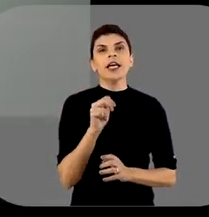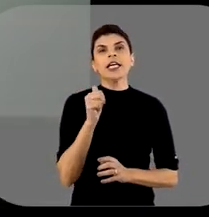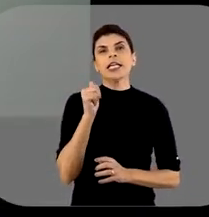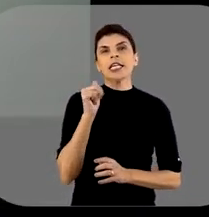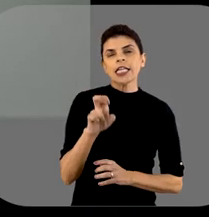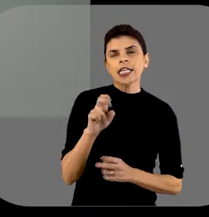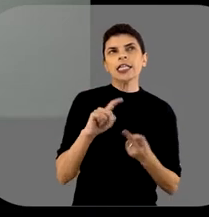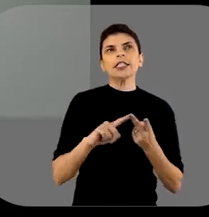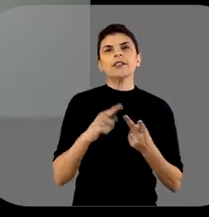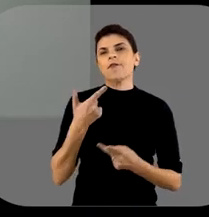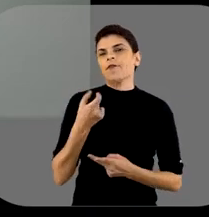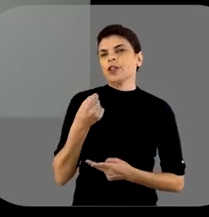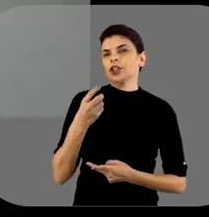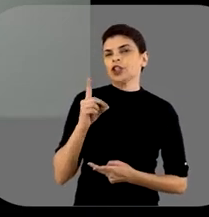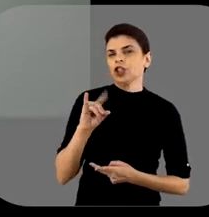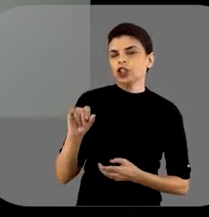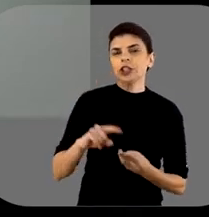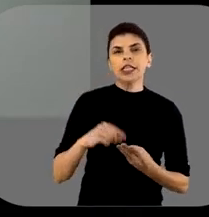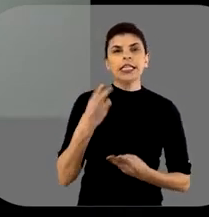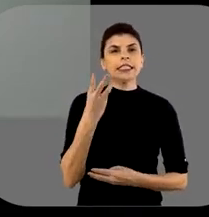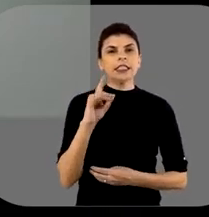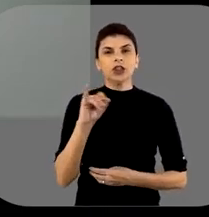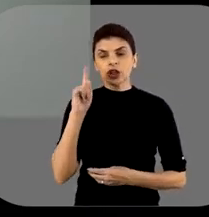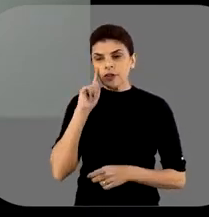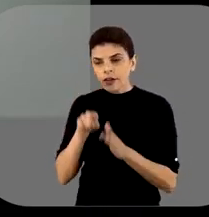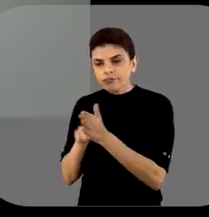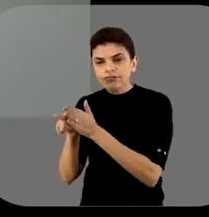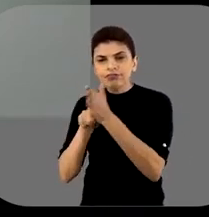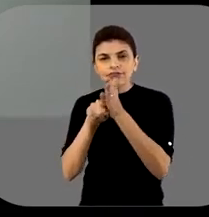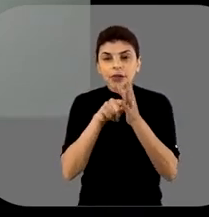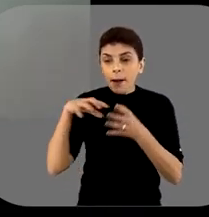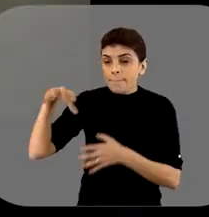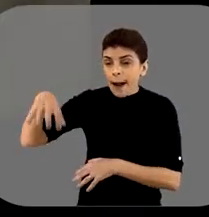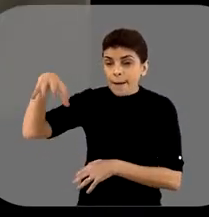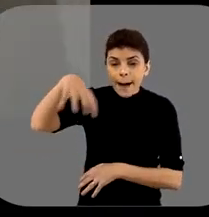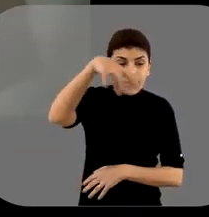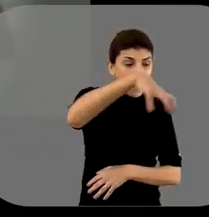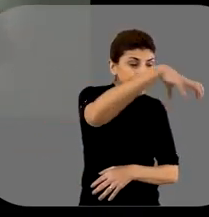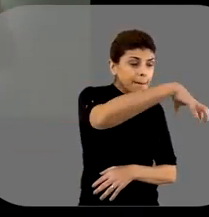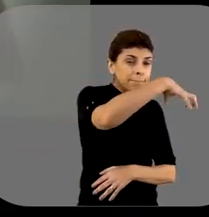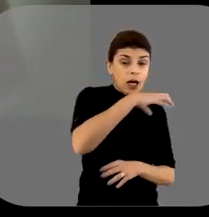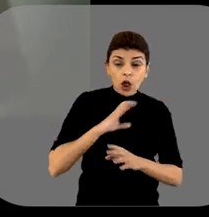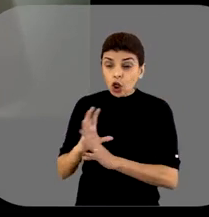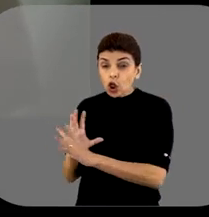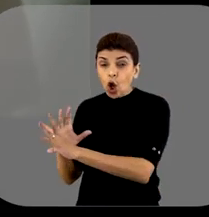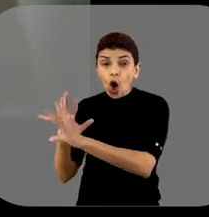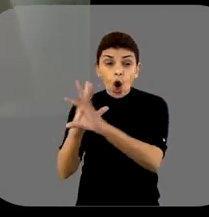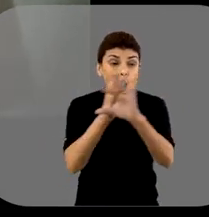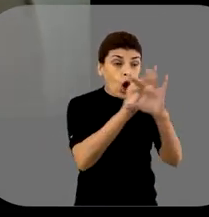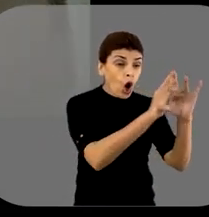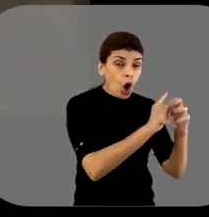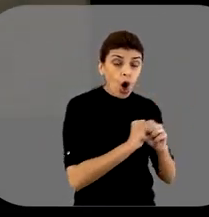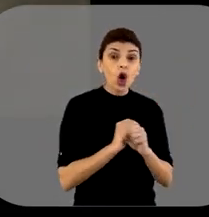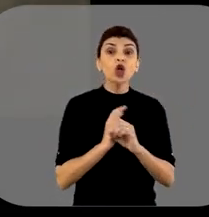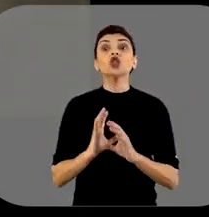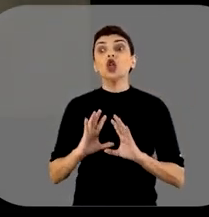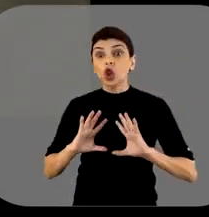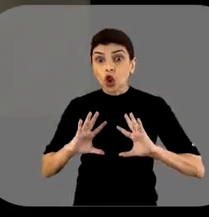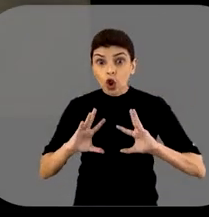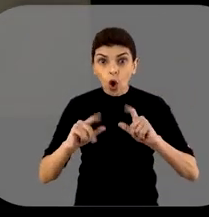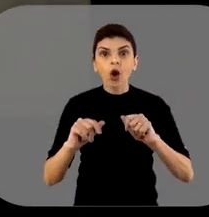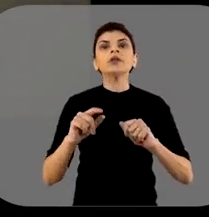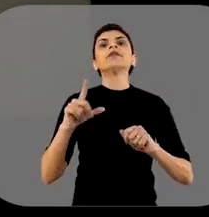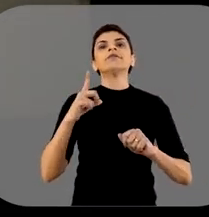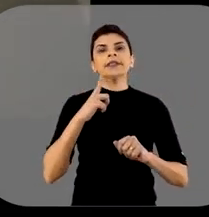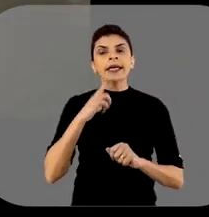15, 20, 30 dias, o tempo necessário para fazer o levantamento de todas as aldeias daqui faria o levantamento. Você teria o